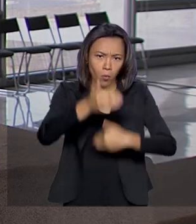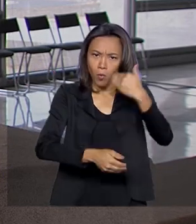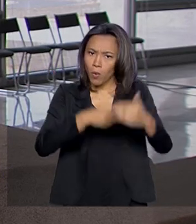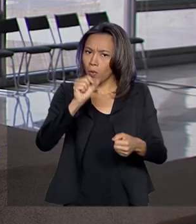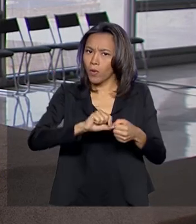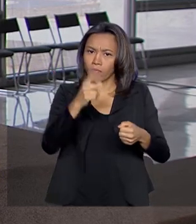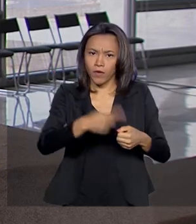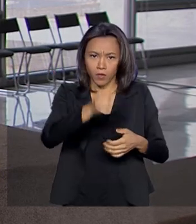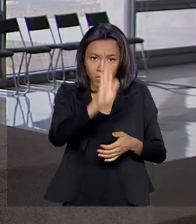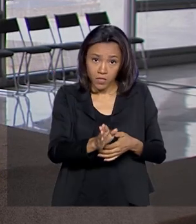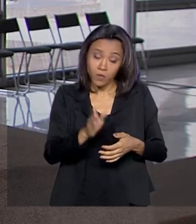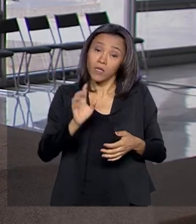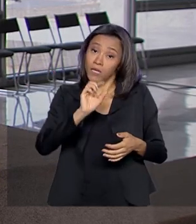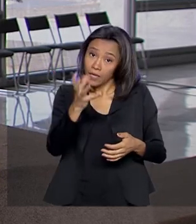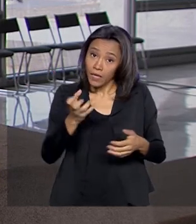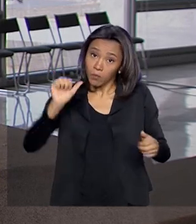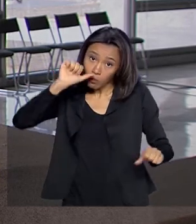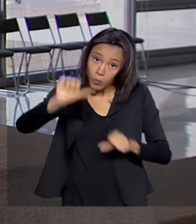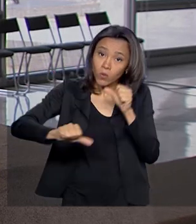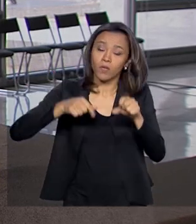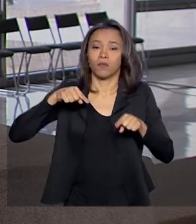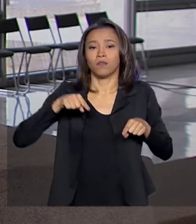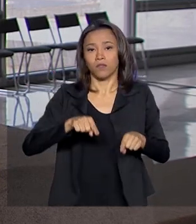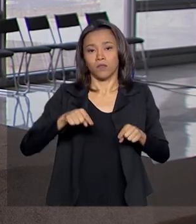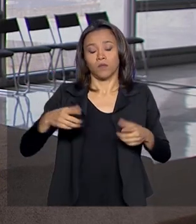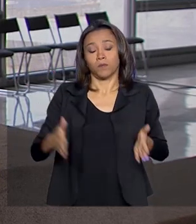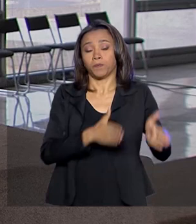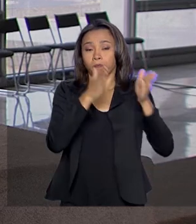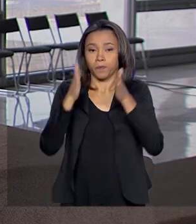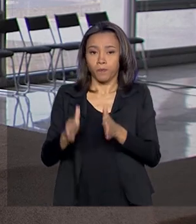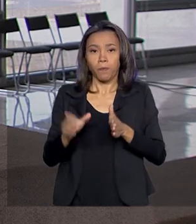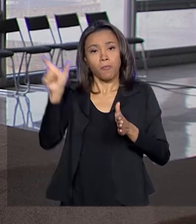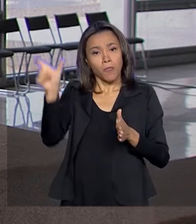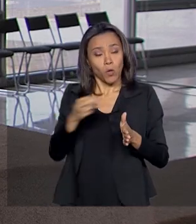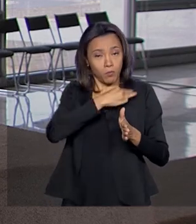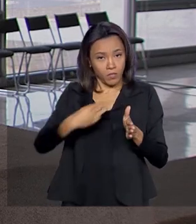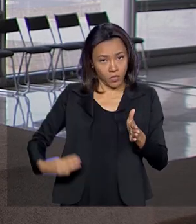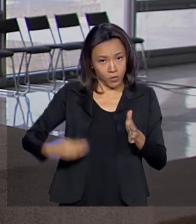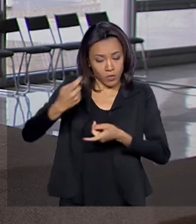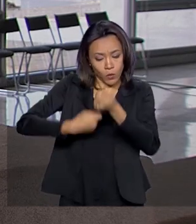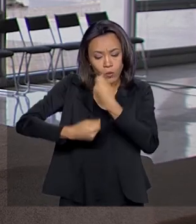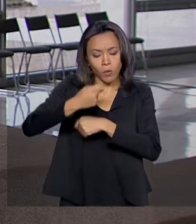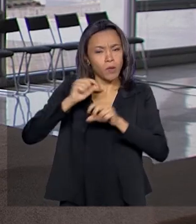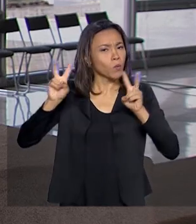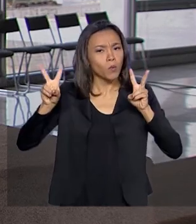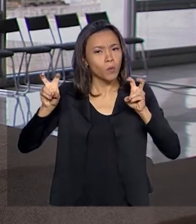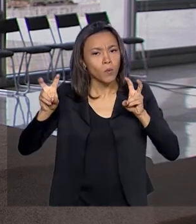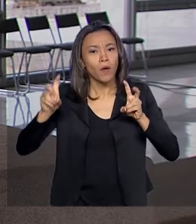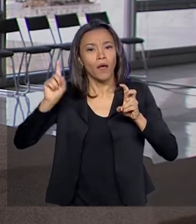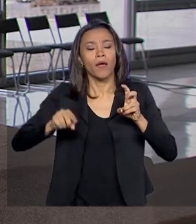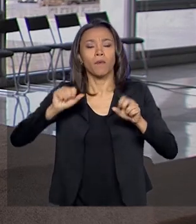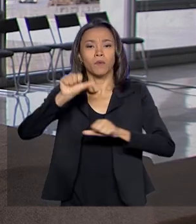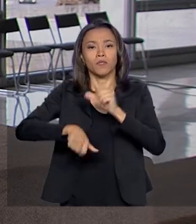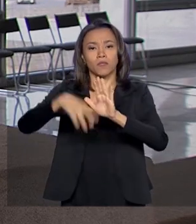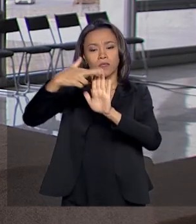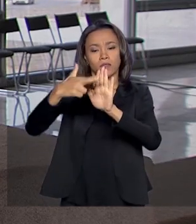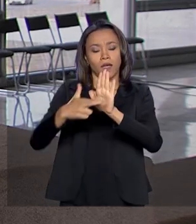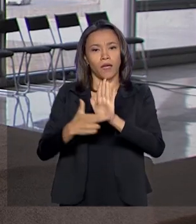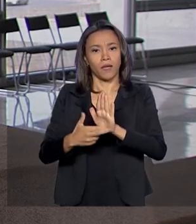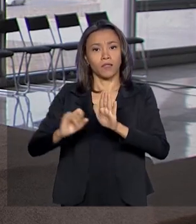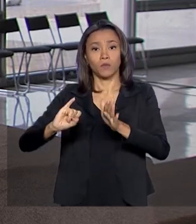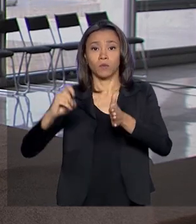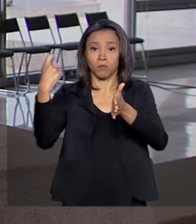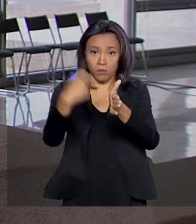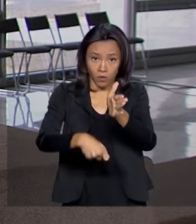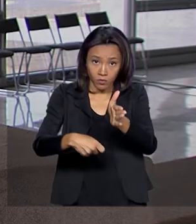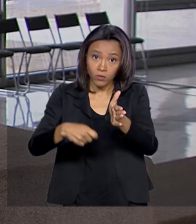realidade. Já com o ministro Paulo Guedes, da Economia, um dos assuntos deve ser a reforma tributária. A proposta do